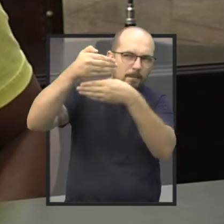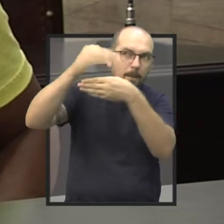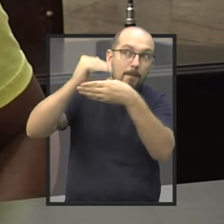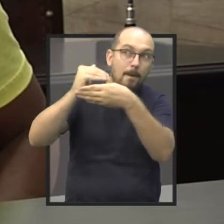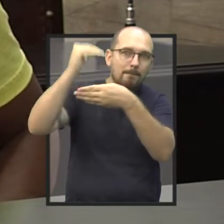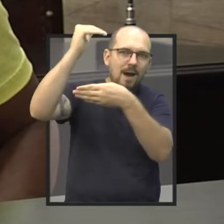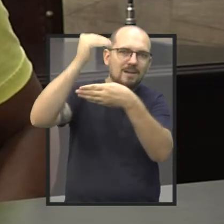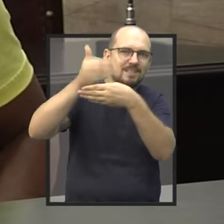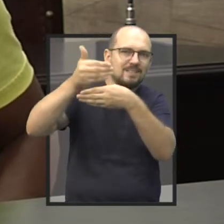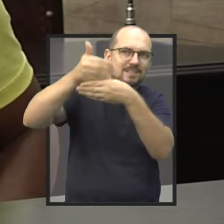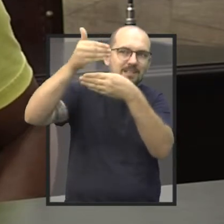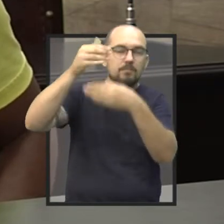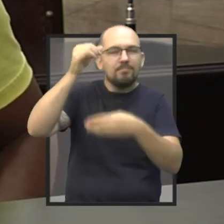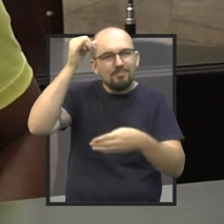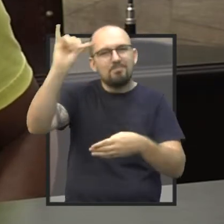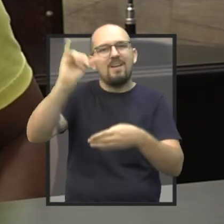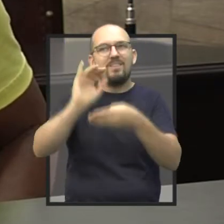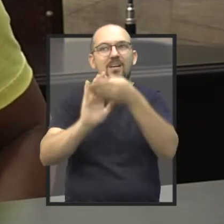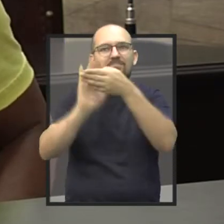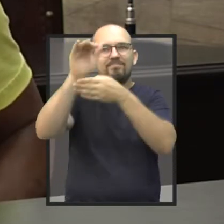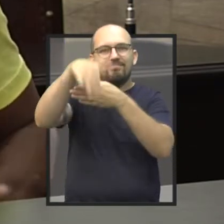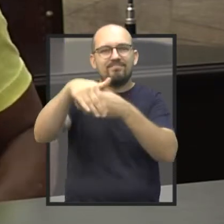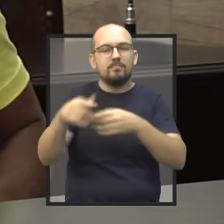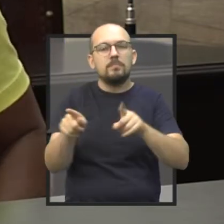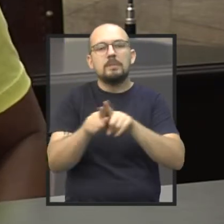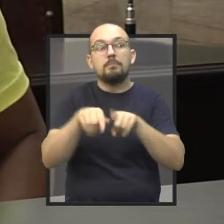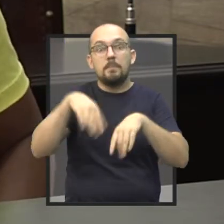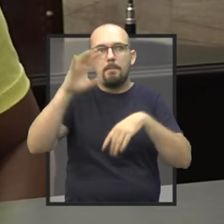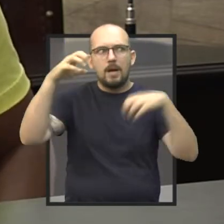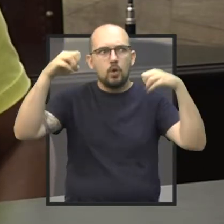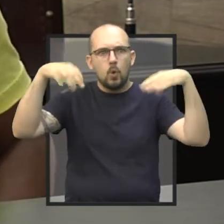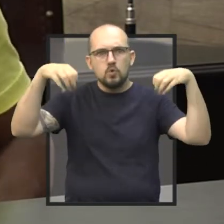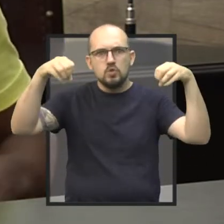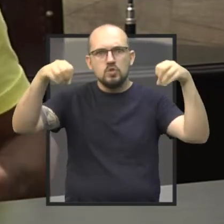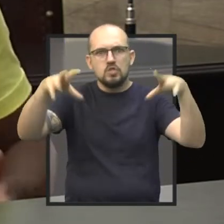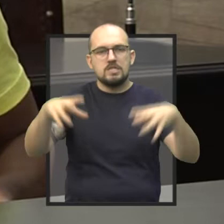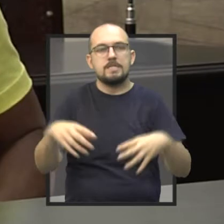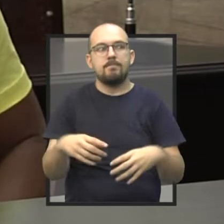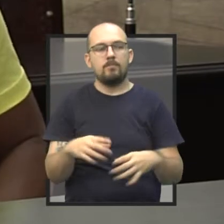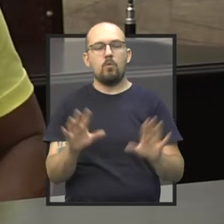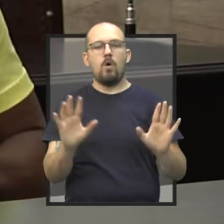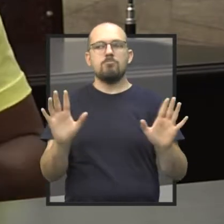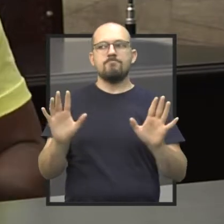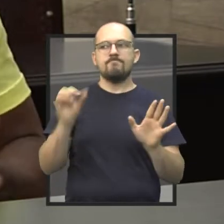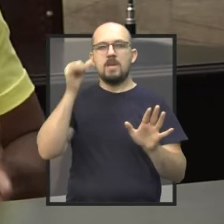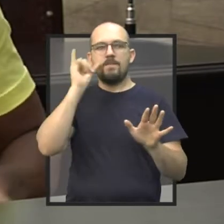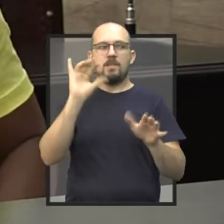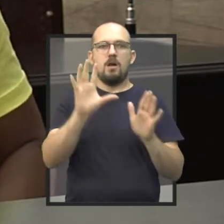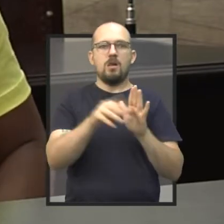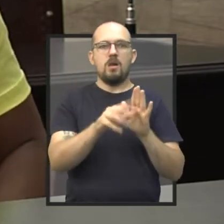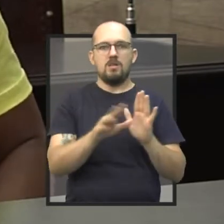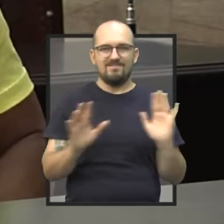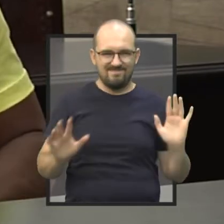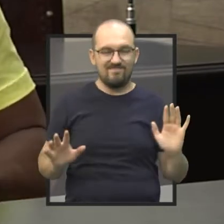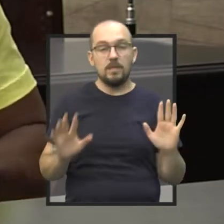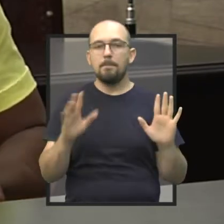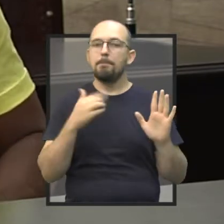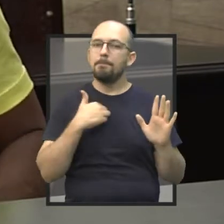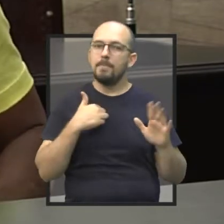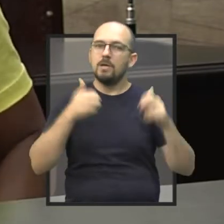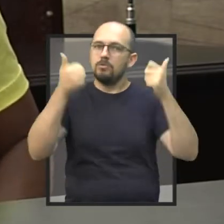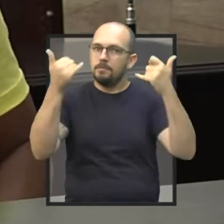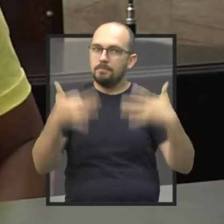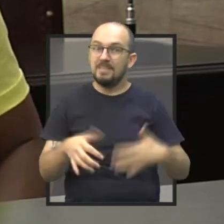mais dessa ação e ter uma iluminação, né, alguns refletores lá dentro do distrito que possa estar coibido. Mas, continue falando